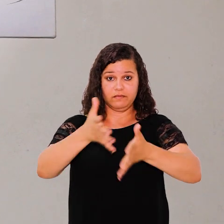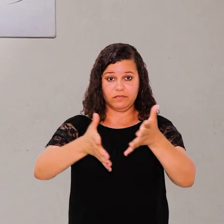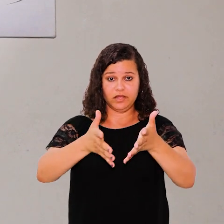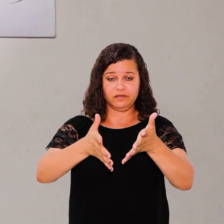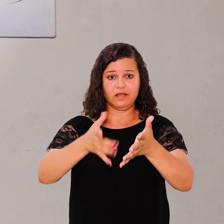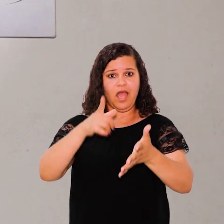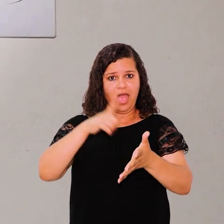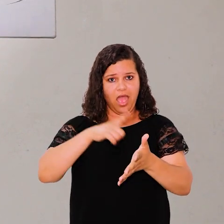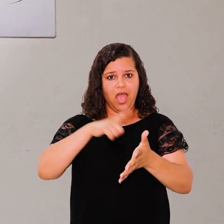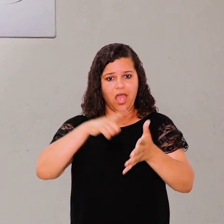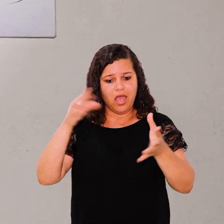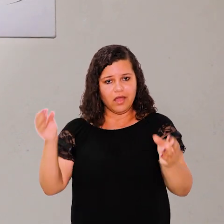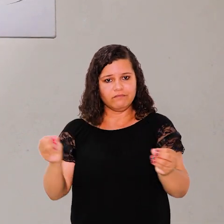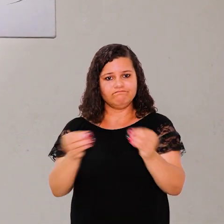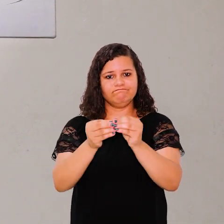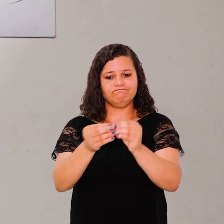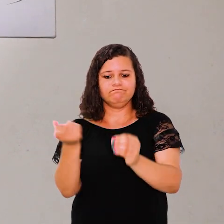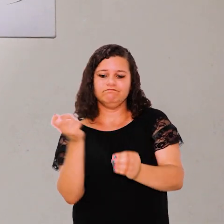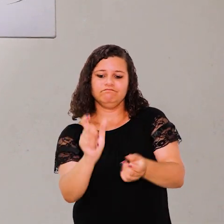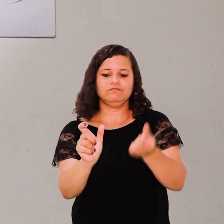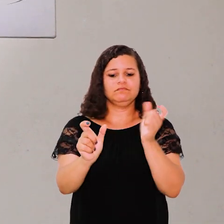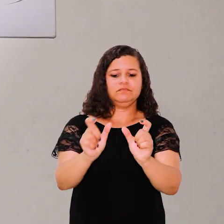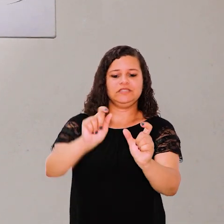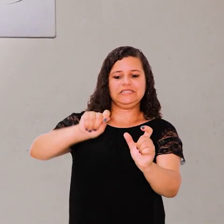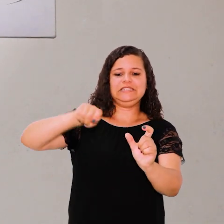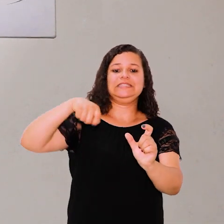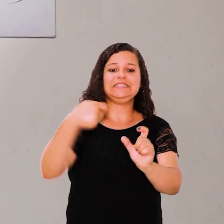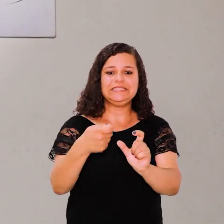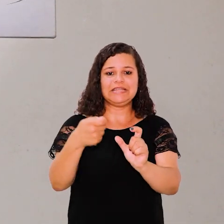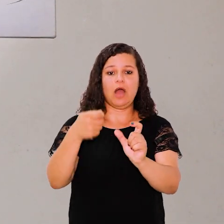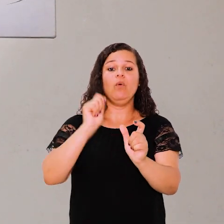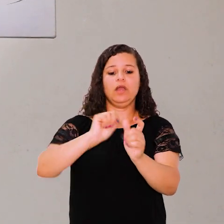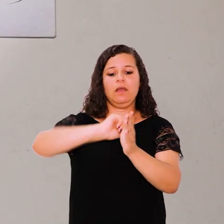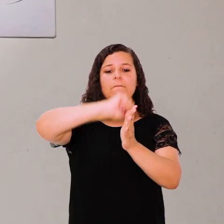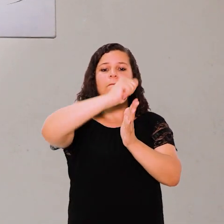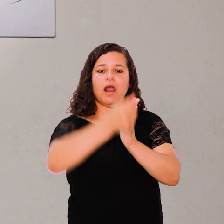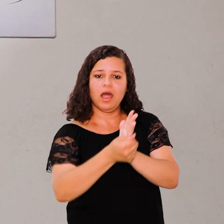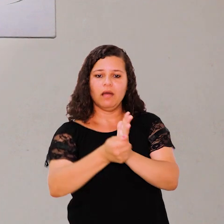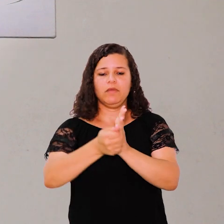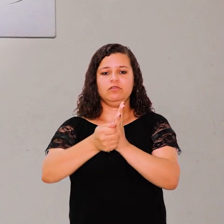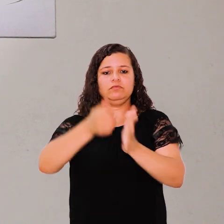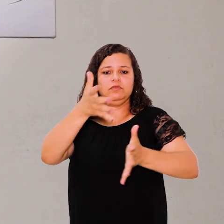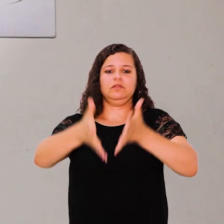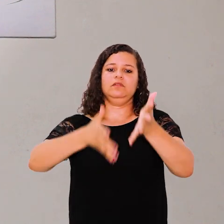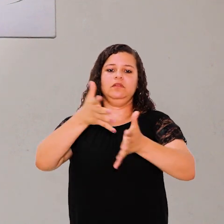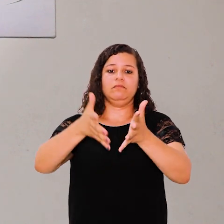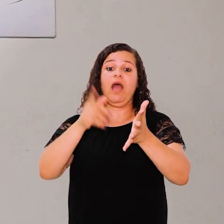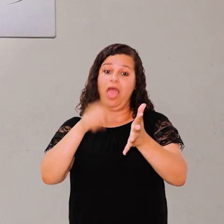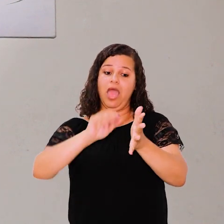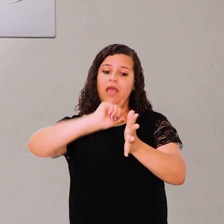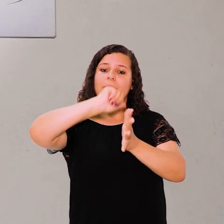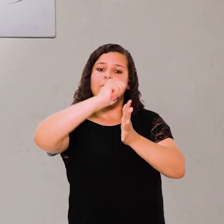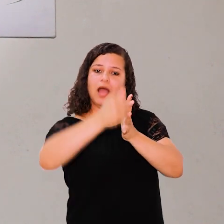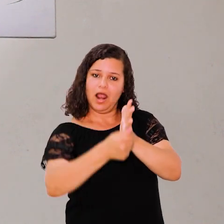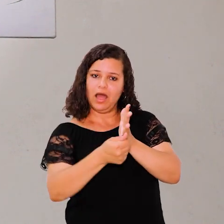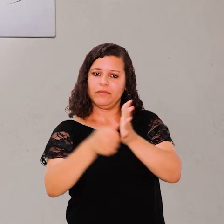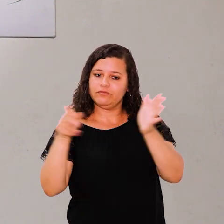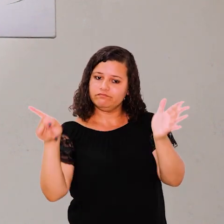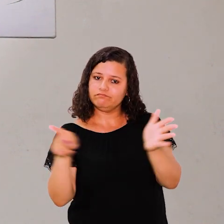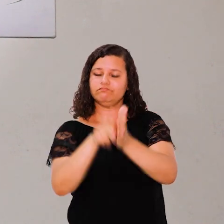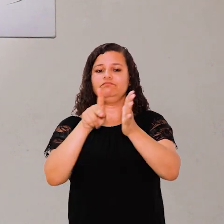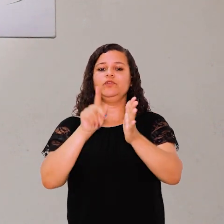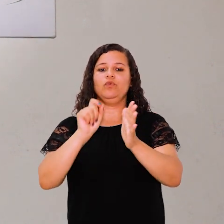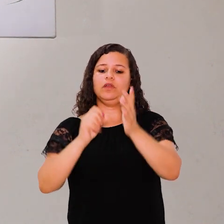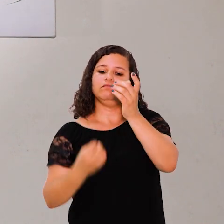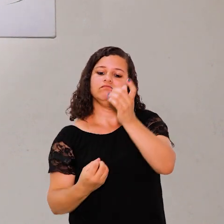Libras, ela constitui um sinal baseado em parâmetros, que esses parâmetros é que vai